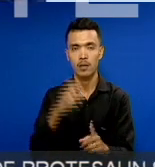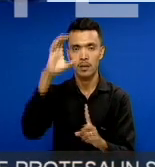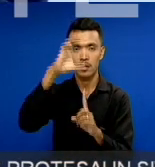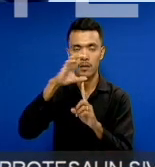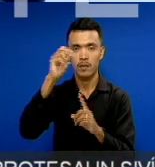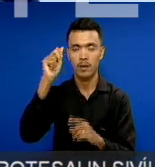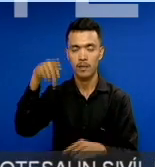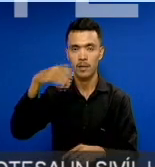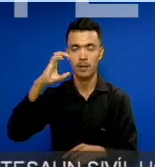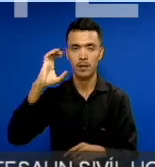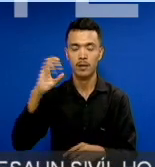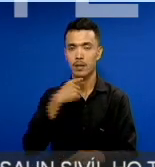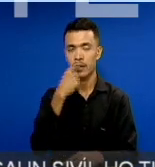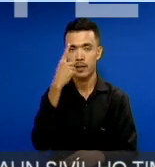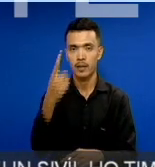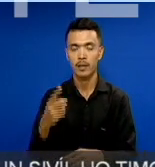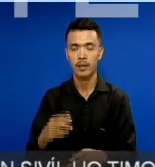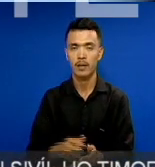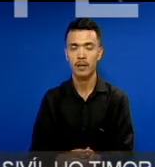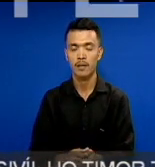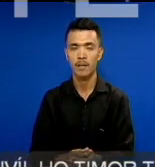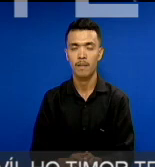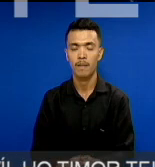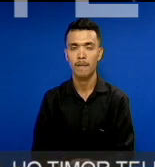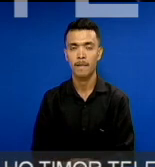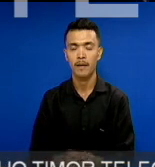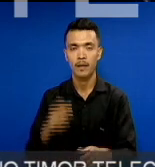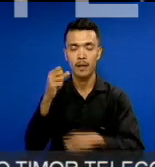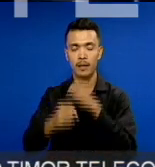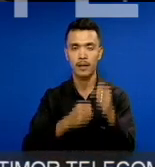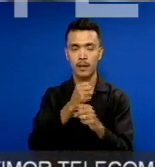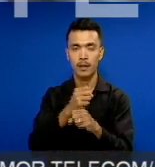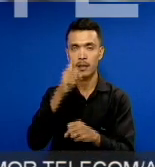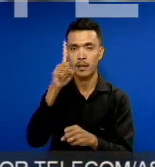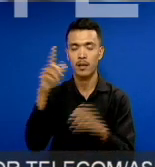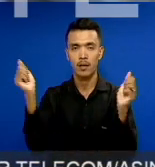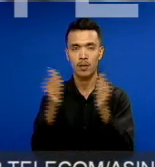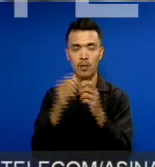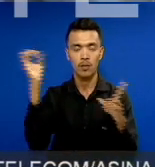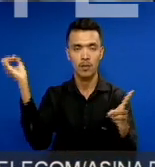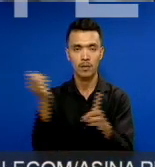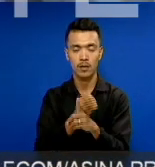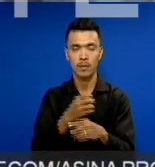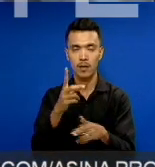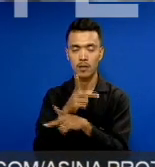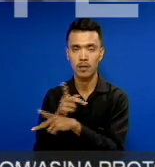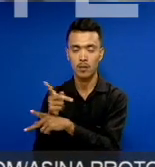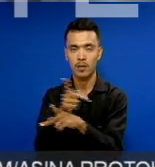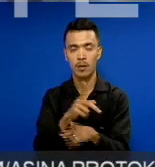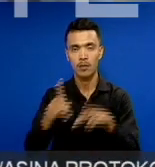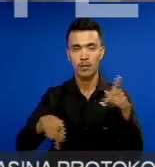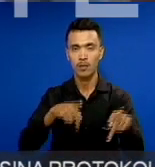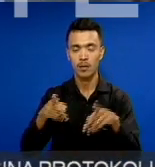Civil Domingos Mariano Reis informa. Protocolo patrocínio, né? Duração tina ida. O objetivo atu acelera cedo para a população